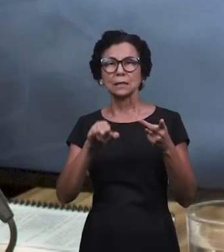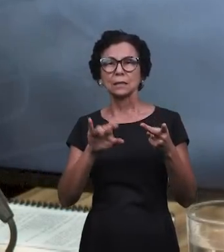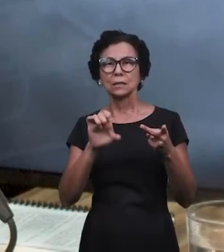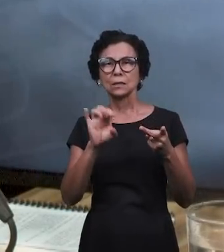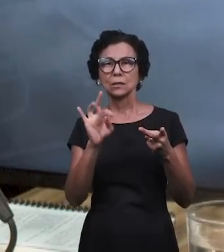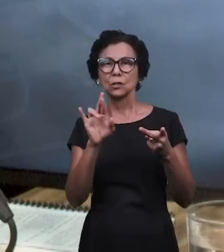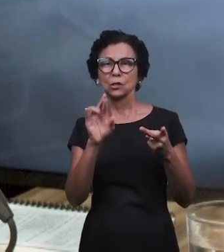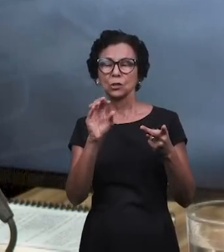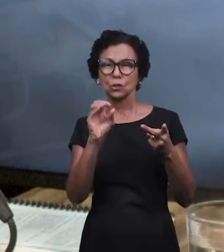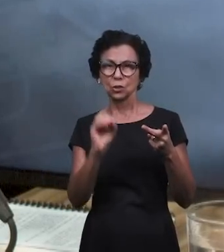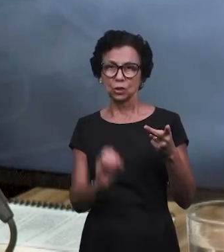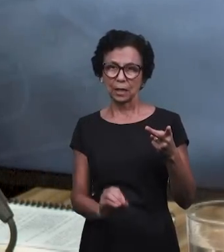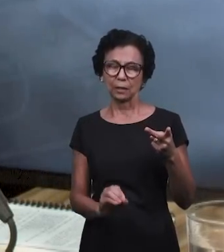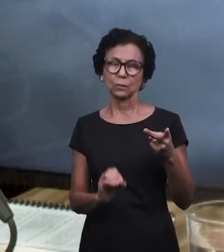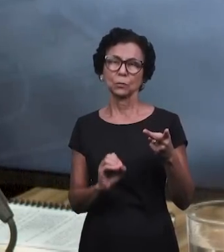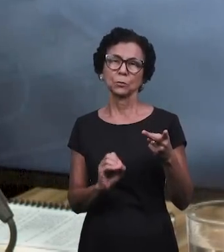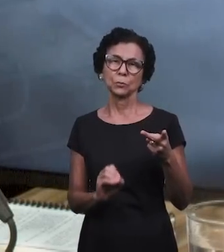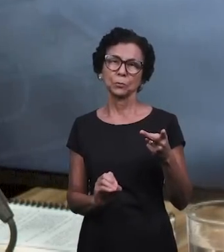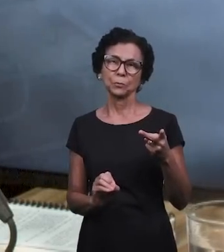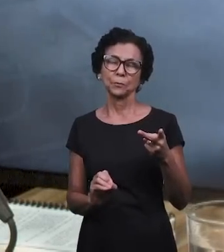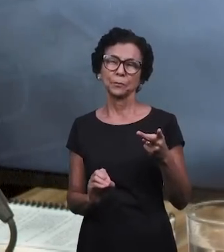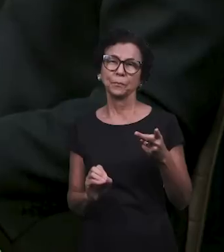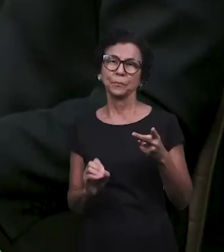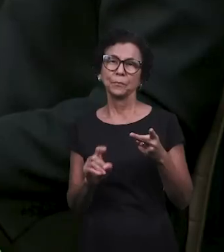dá a Moisés.